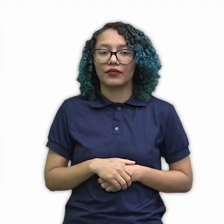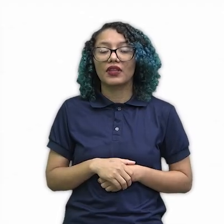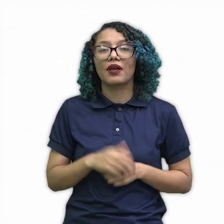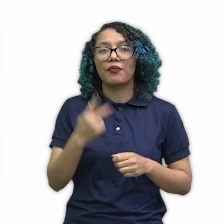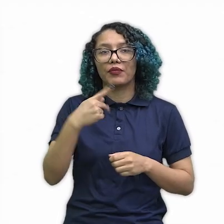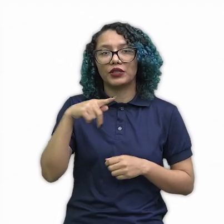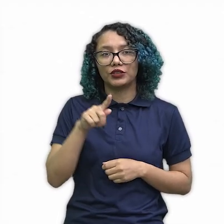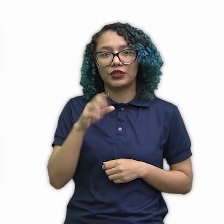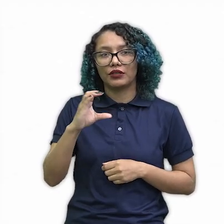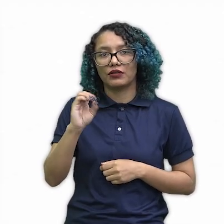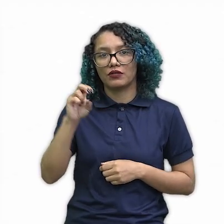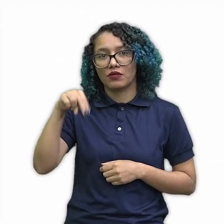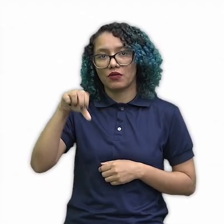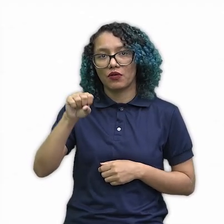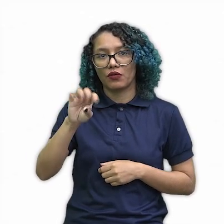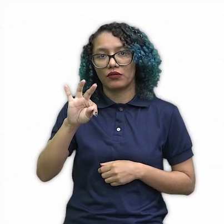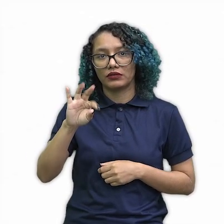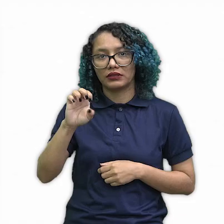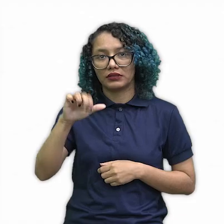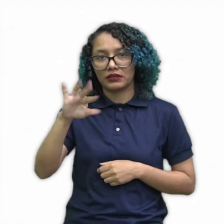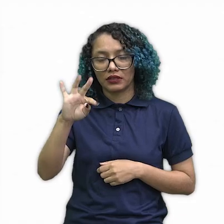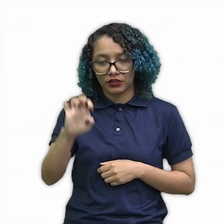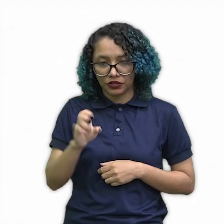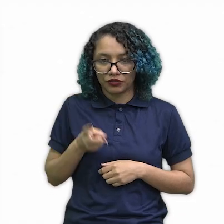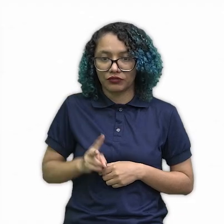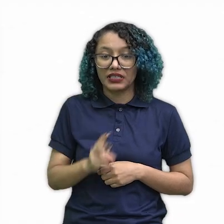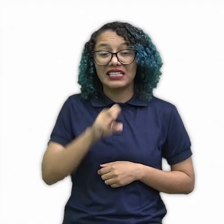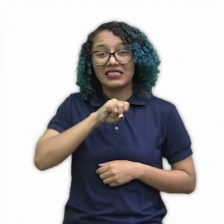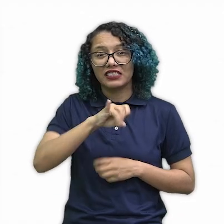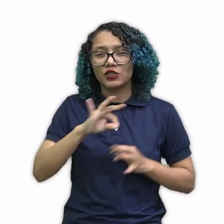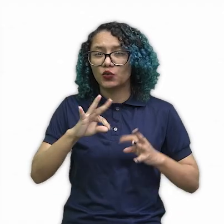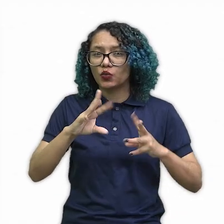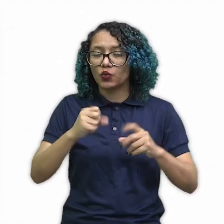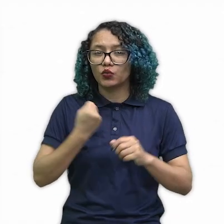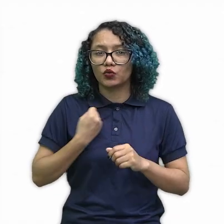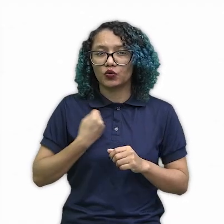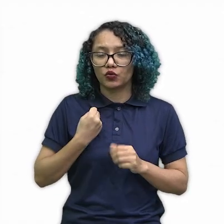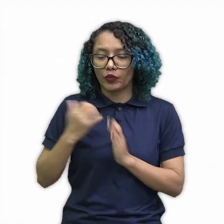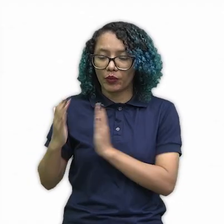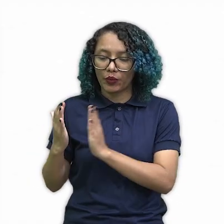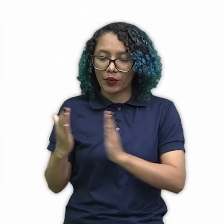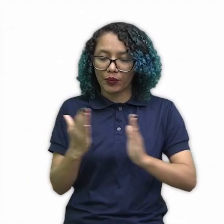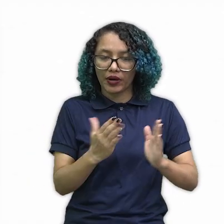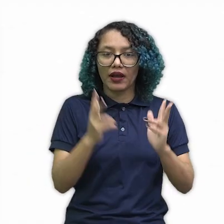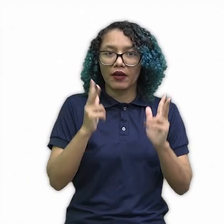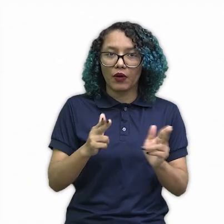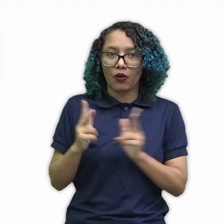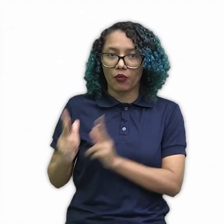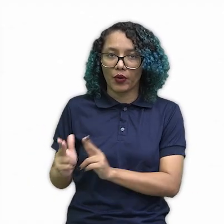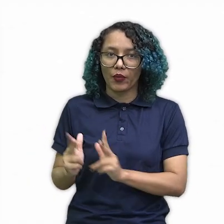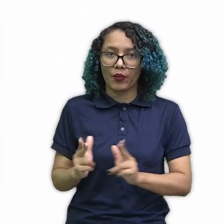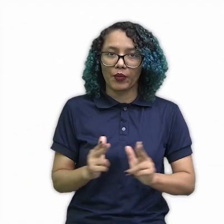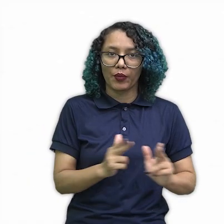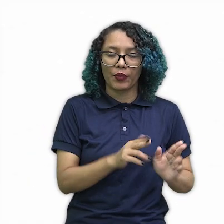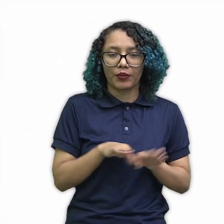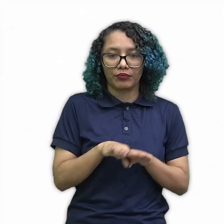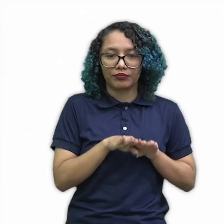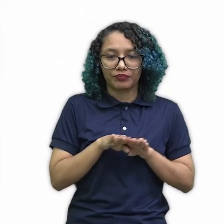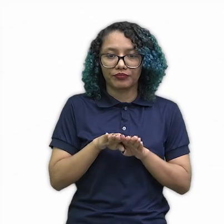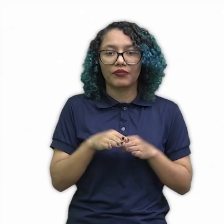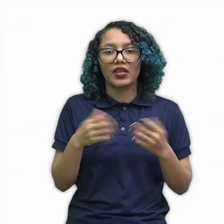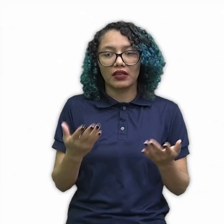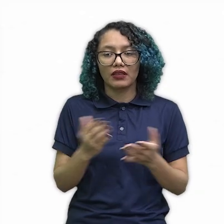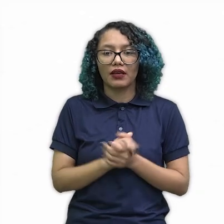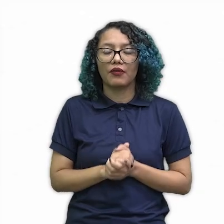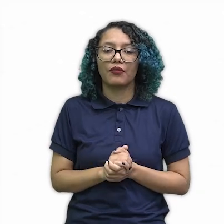PG constante, tá bom? Se todos os seus termos forem iguais, tá? Nesse caso, a razão da PG é